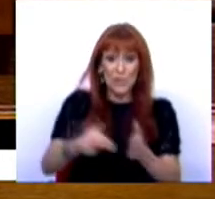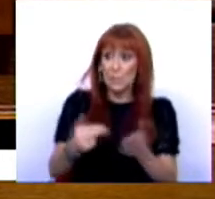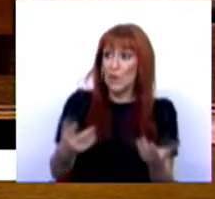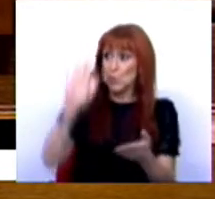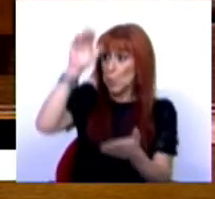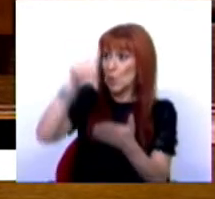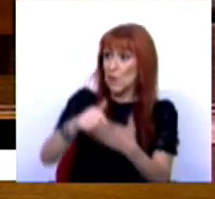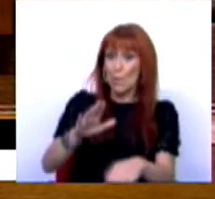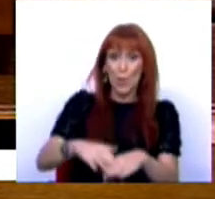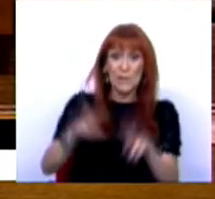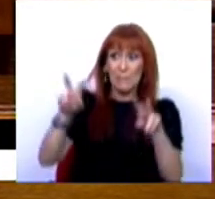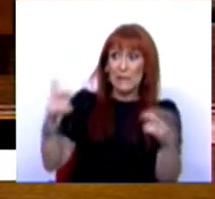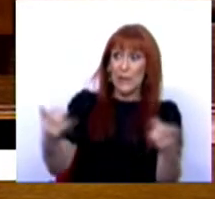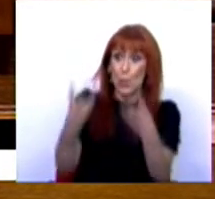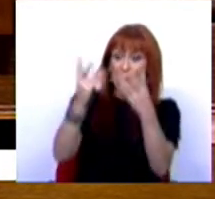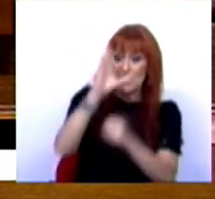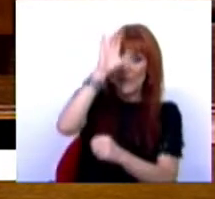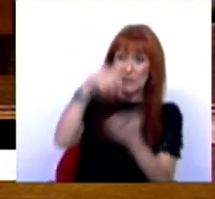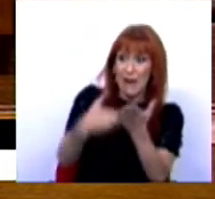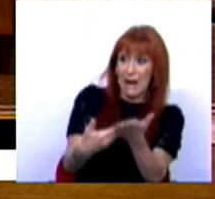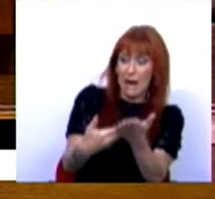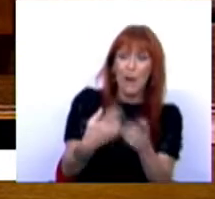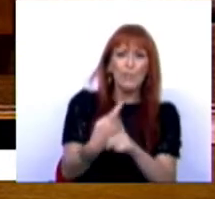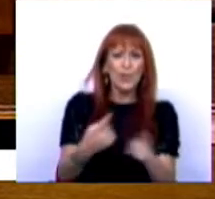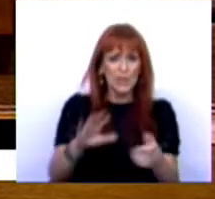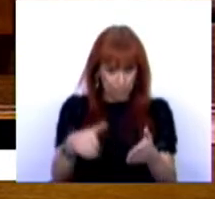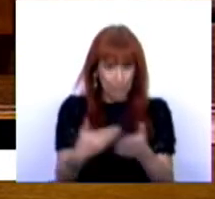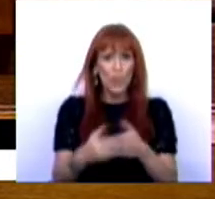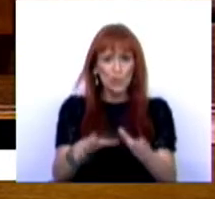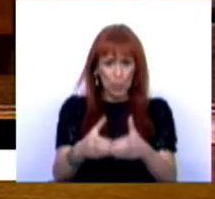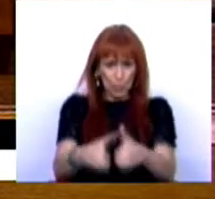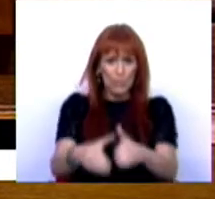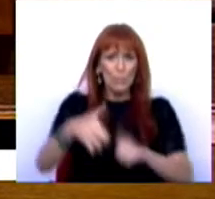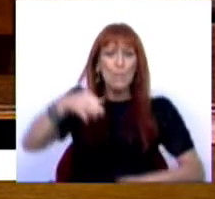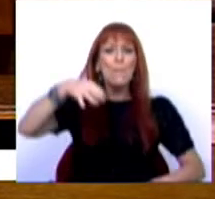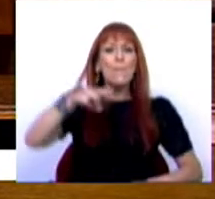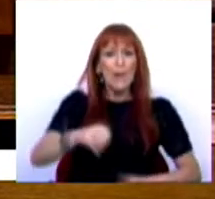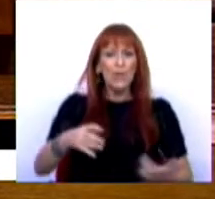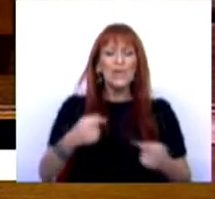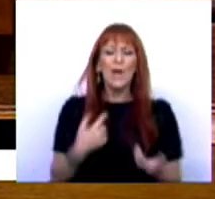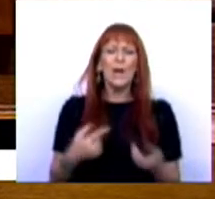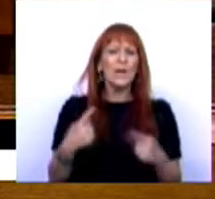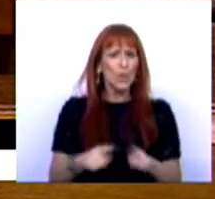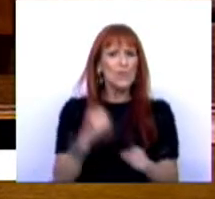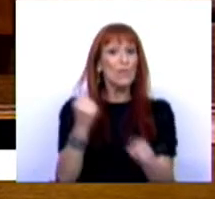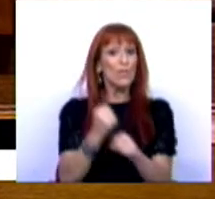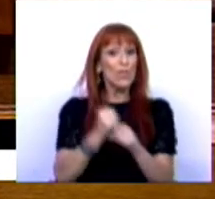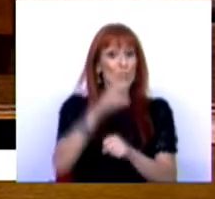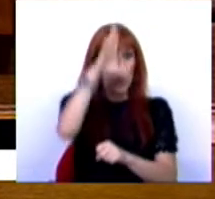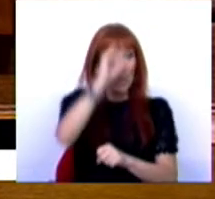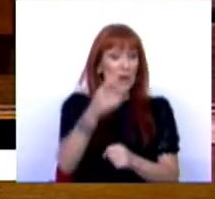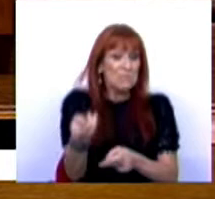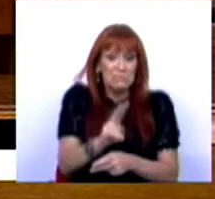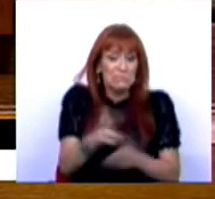uma solução sobre esta matéria no orçamento, porque por proposta do grupo parlamentar do PS, esteja em funções que o Governo